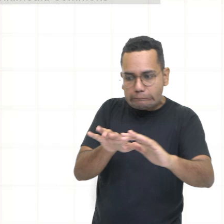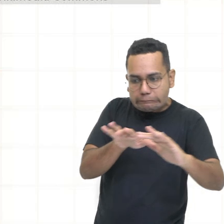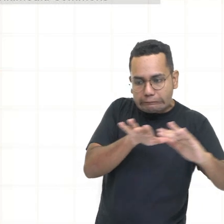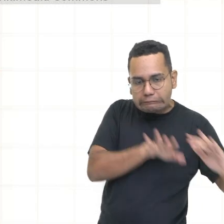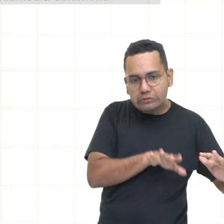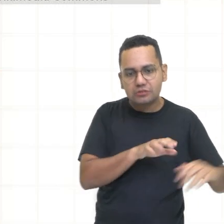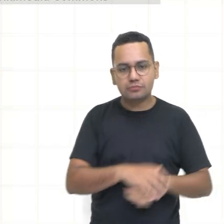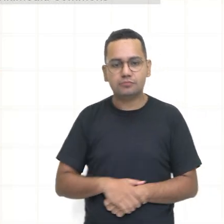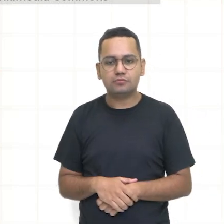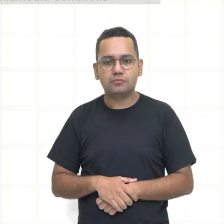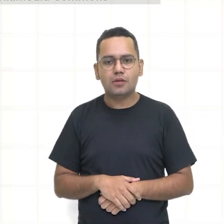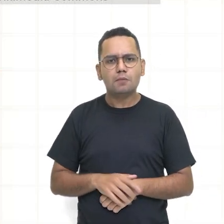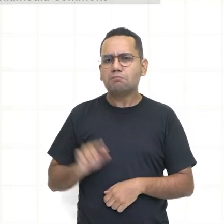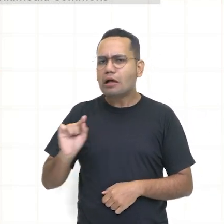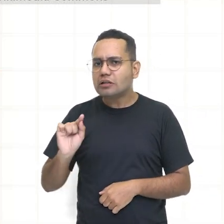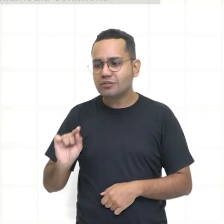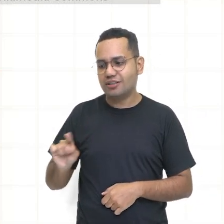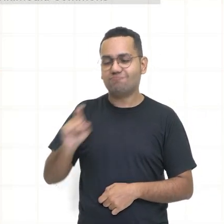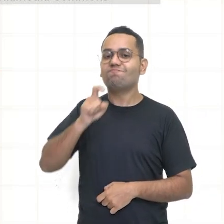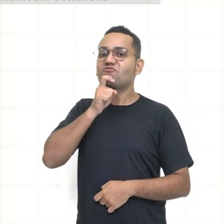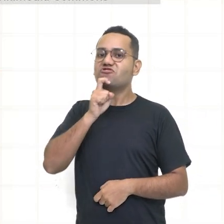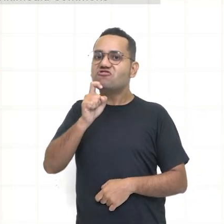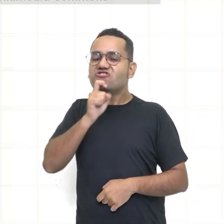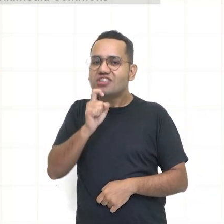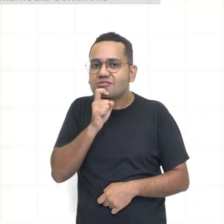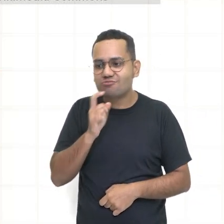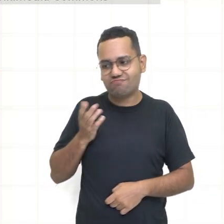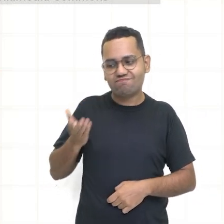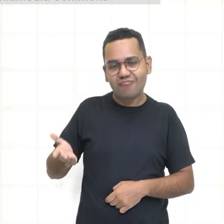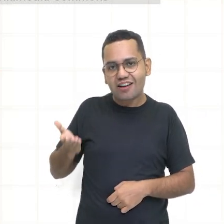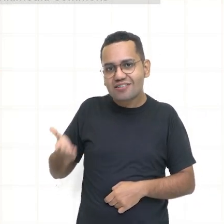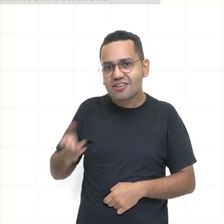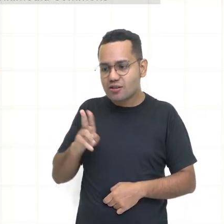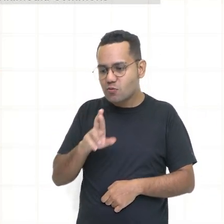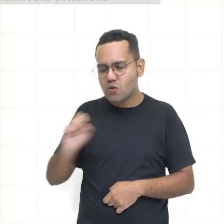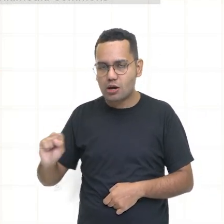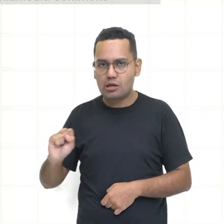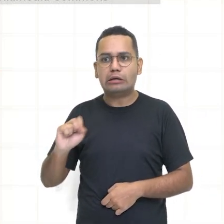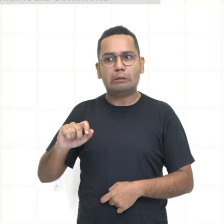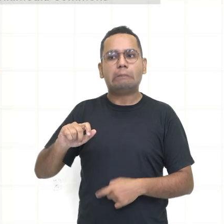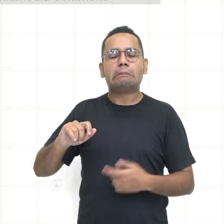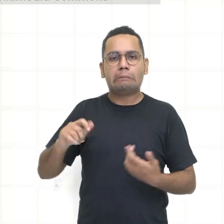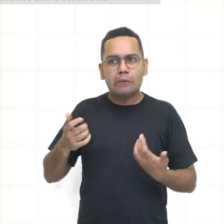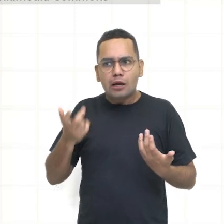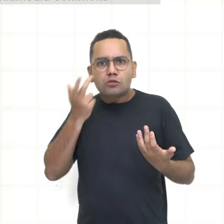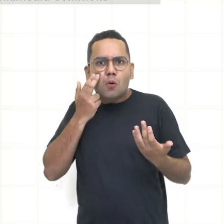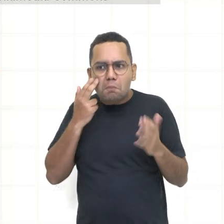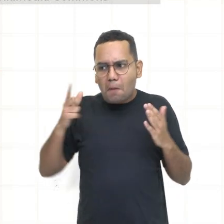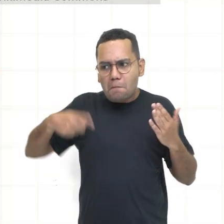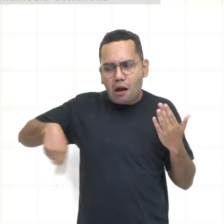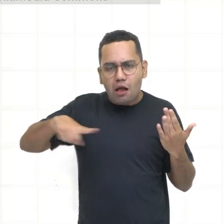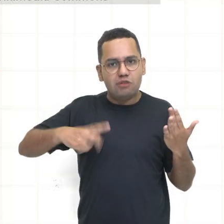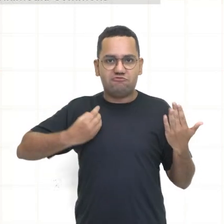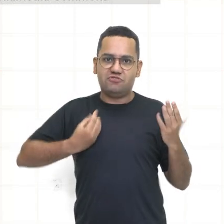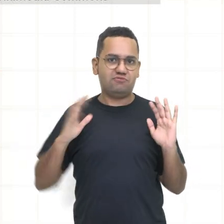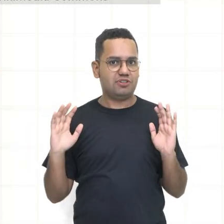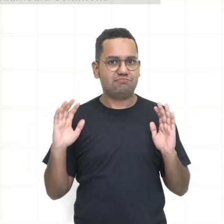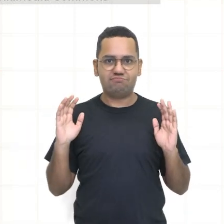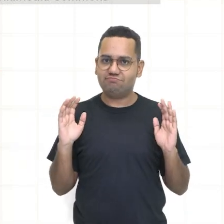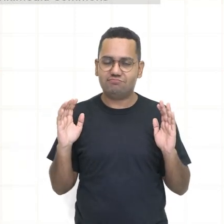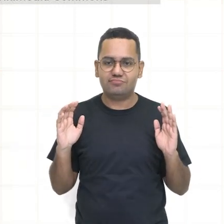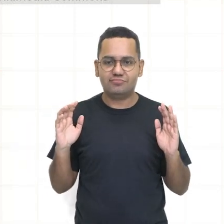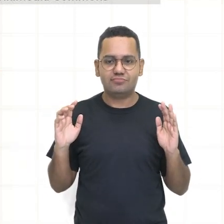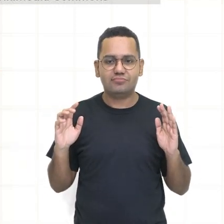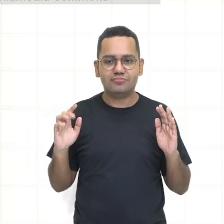quem? O inverno, certo? Eles usaram ali suas características climáticas para se